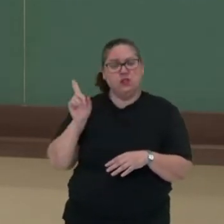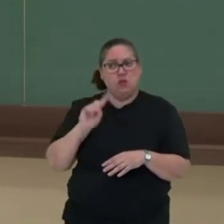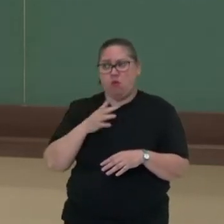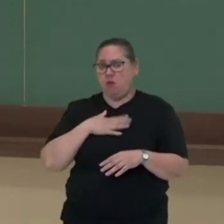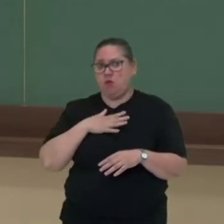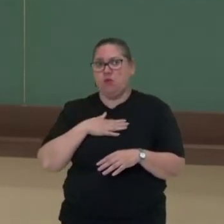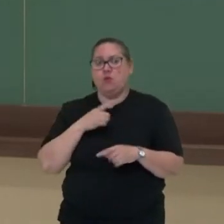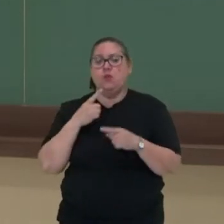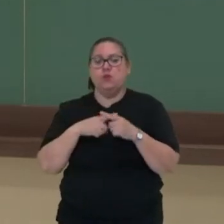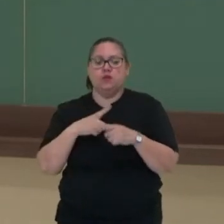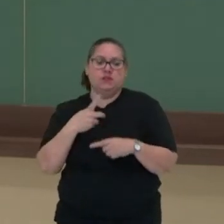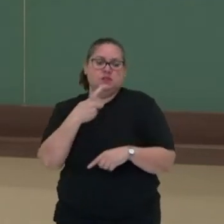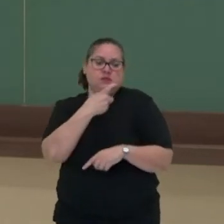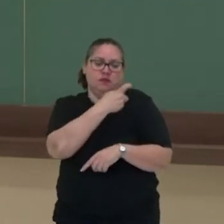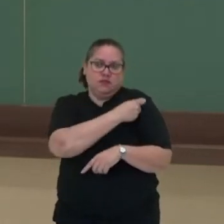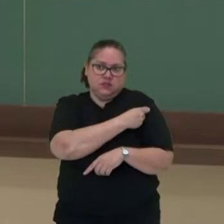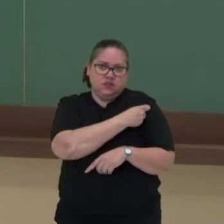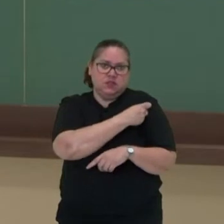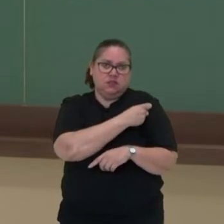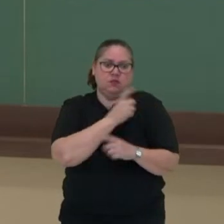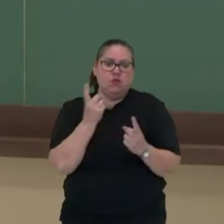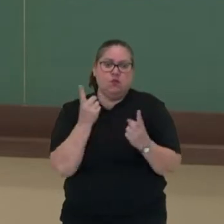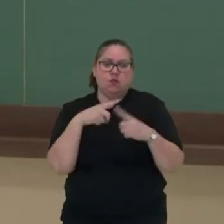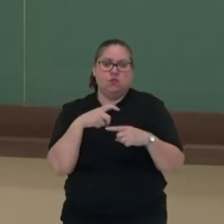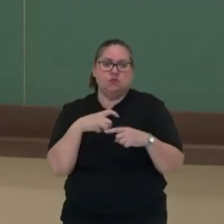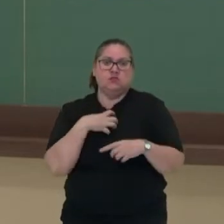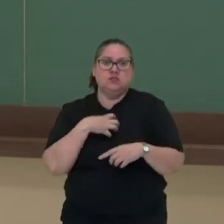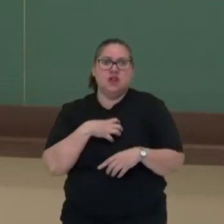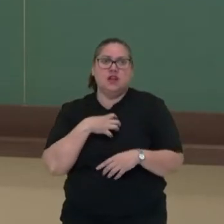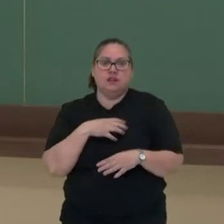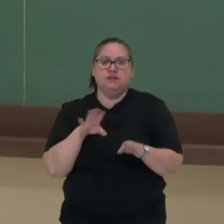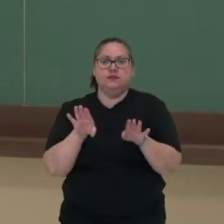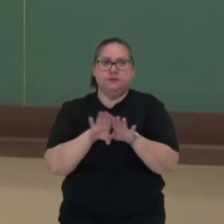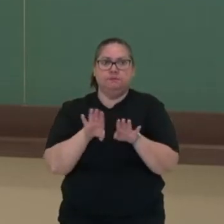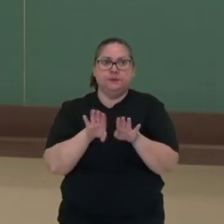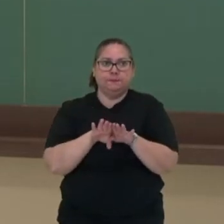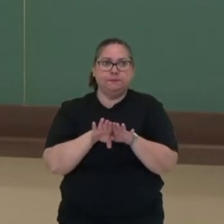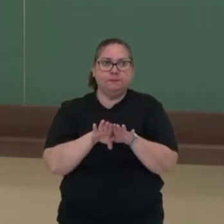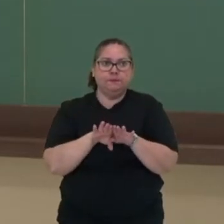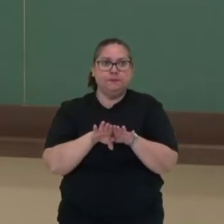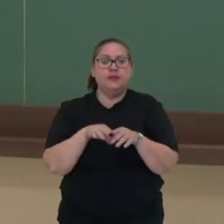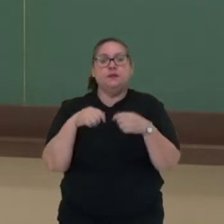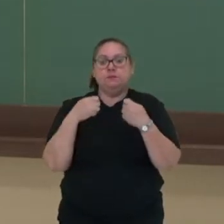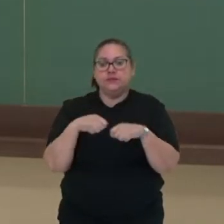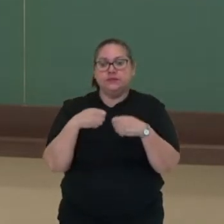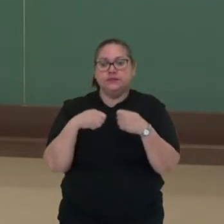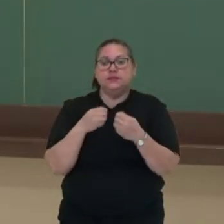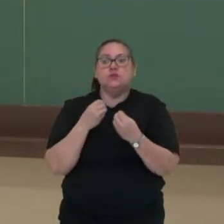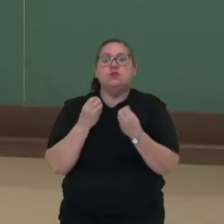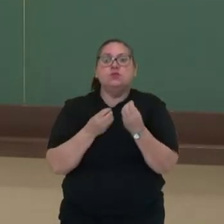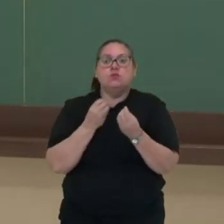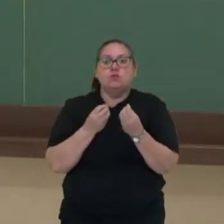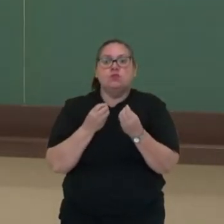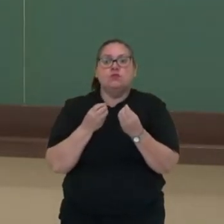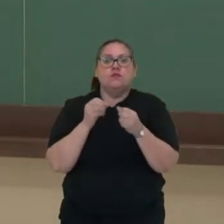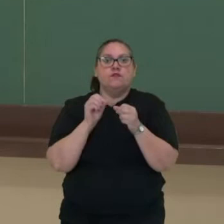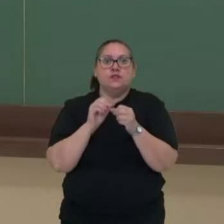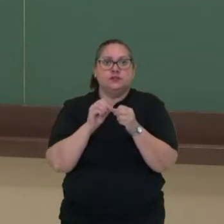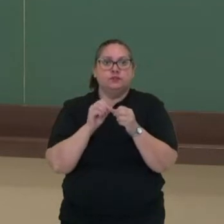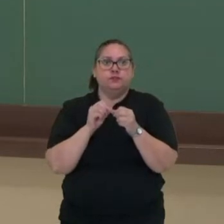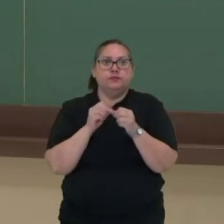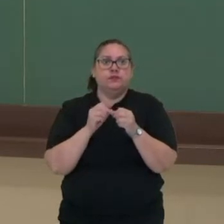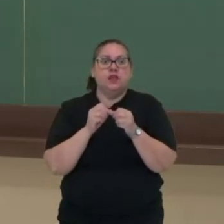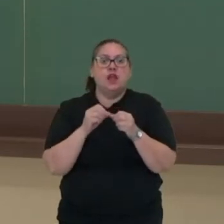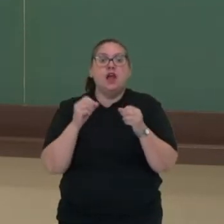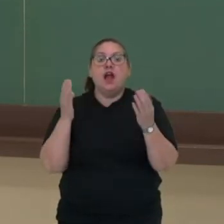você vai se vacinar, então, contra raiva também, ok? Então, tem como se cuidar. Vamos à